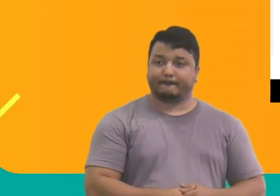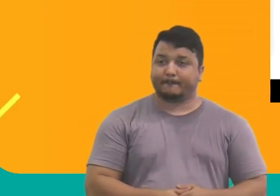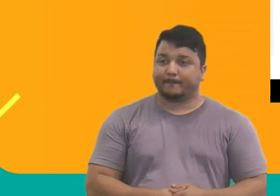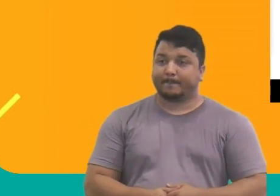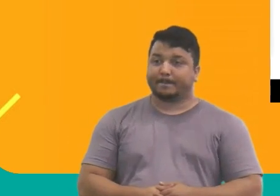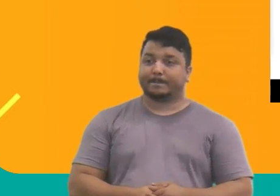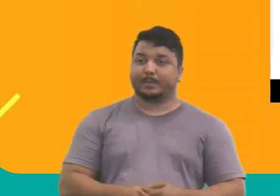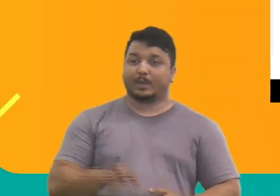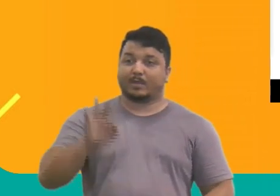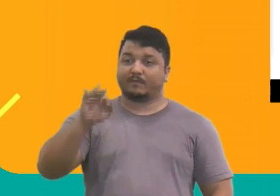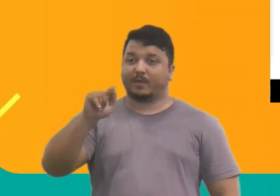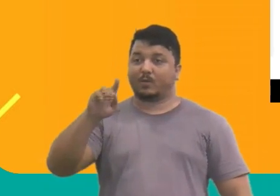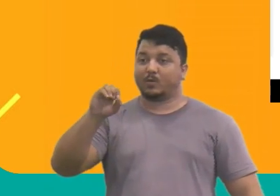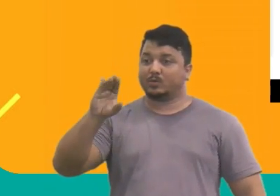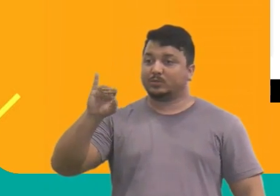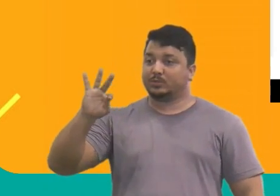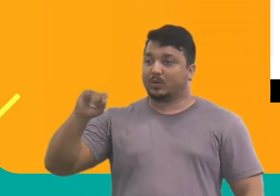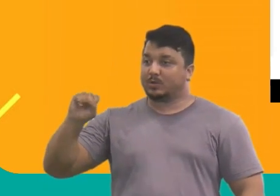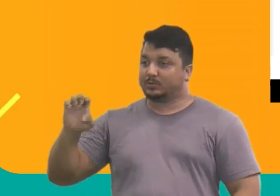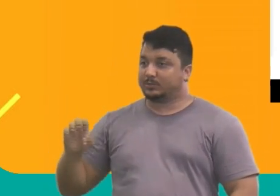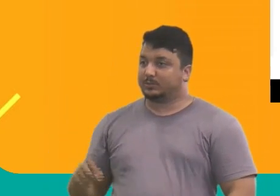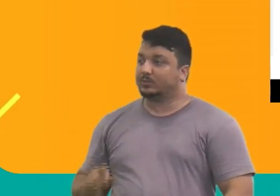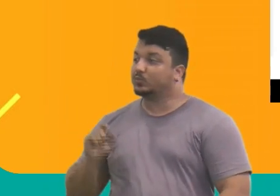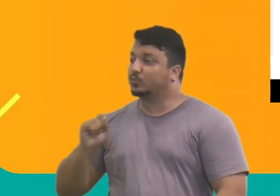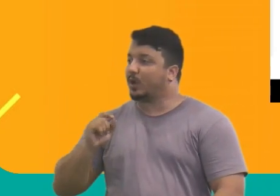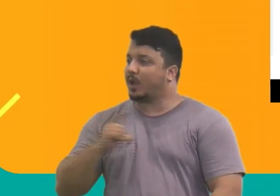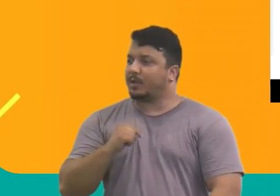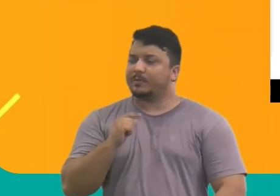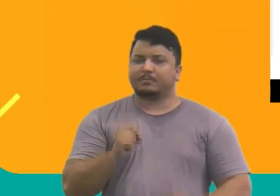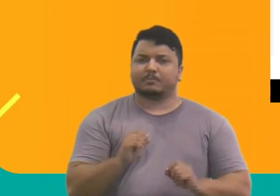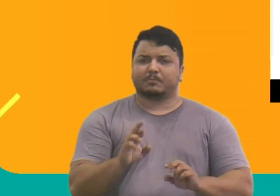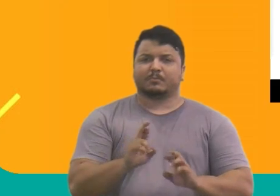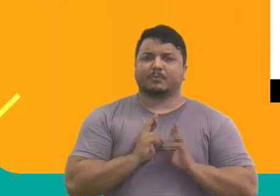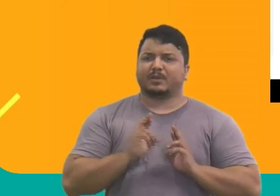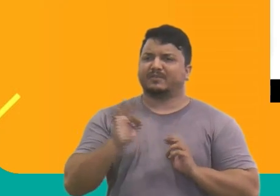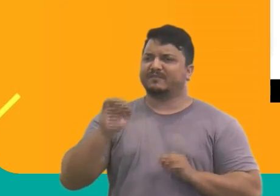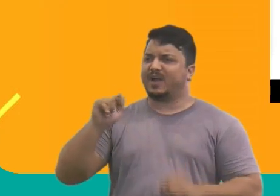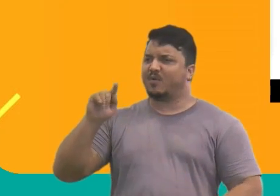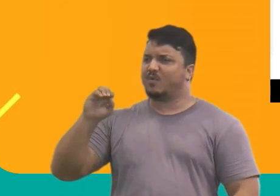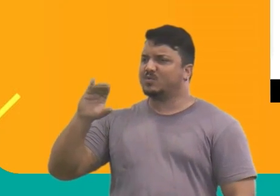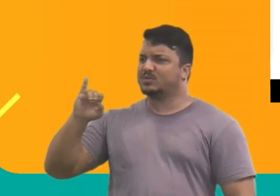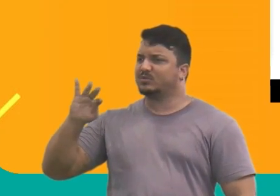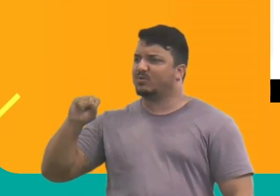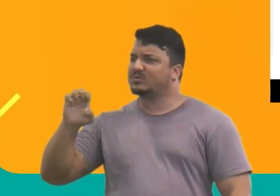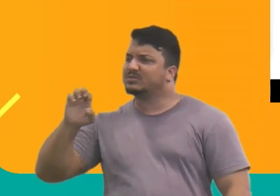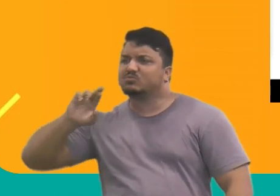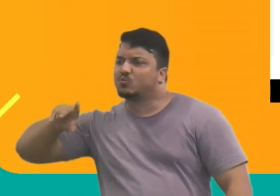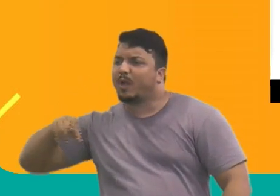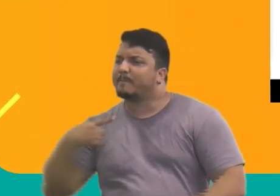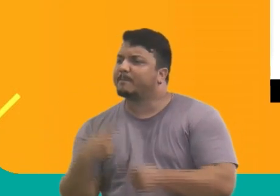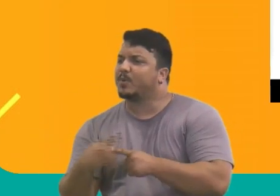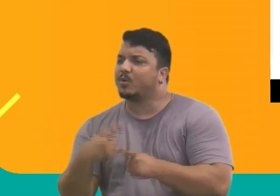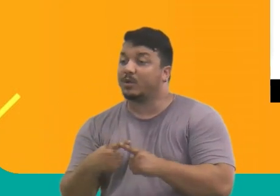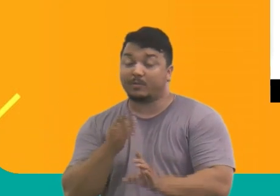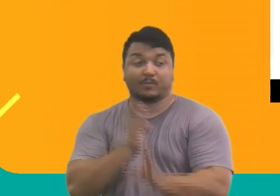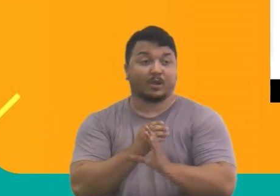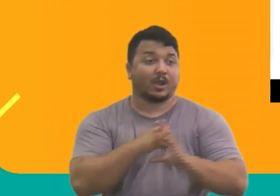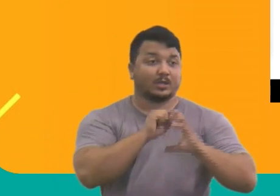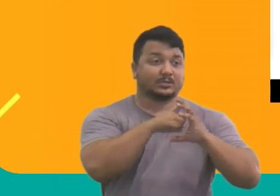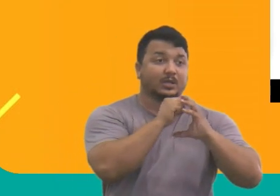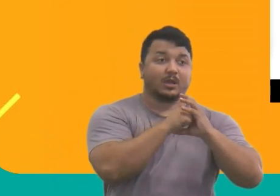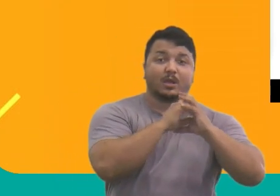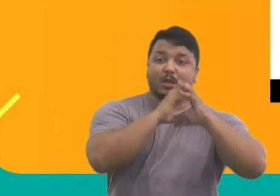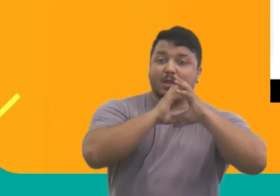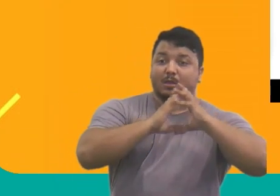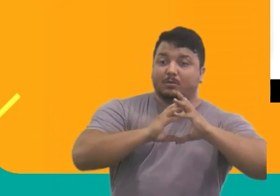minha fagocitose. Por que que a resposta não é fagocitose? A fagocitose, ela vai fazer um processo